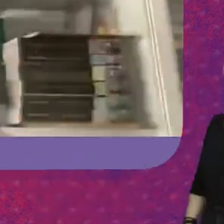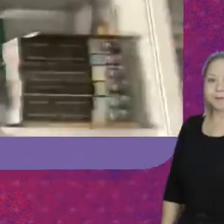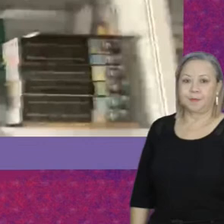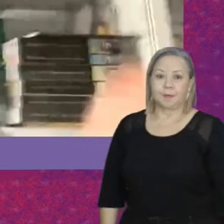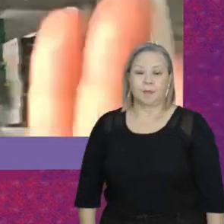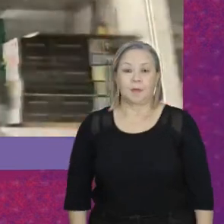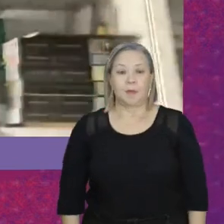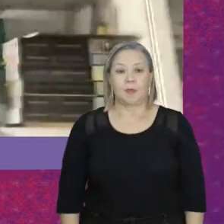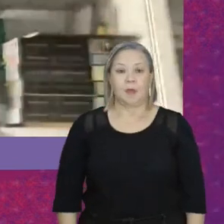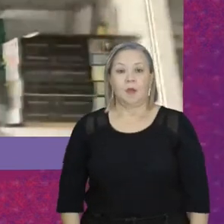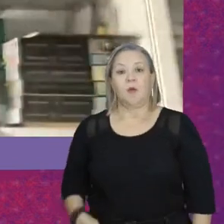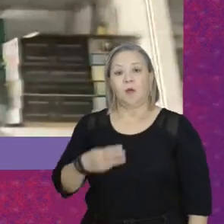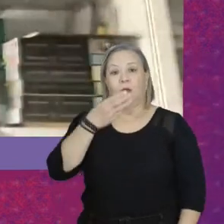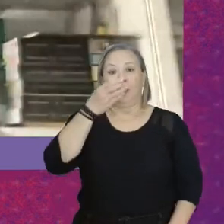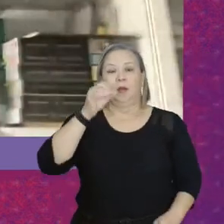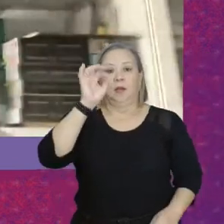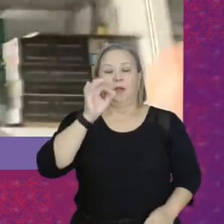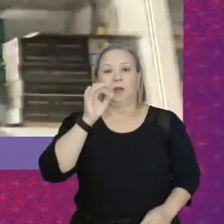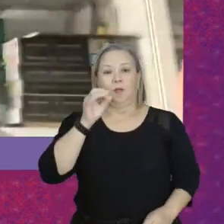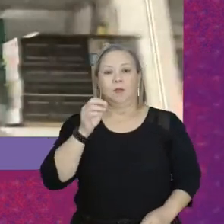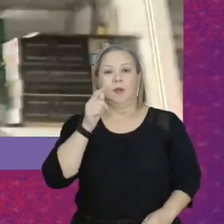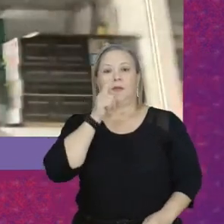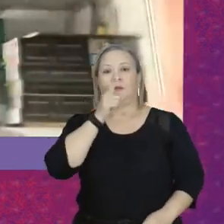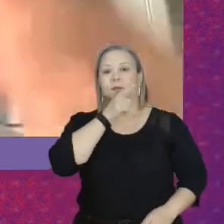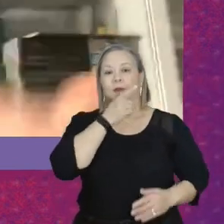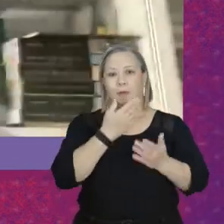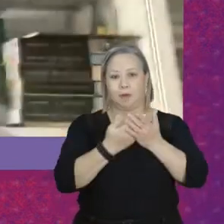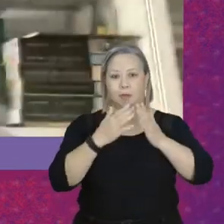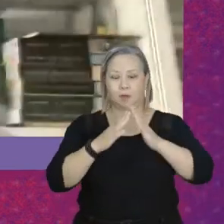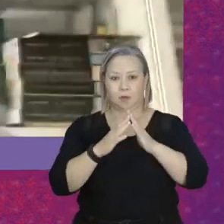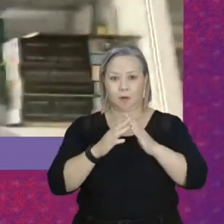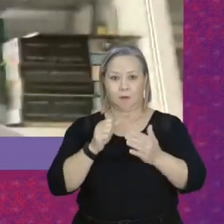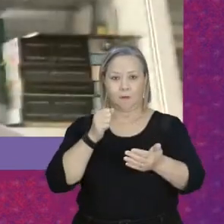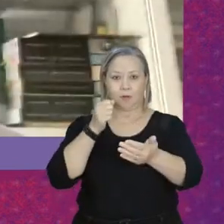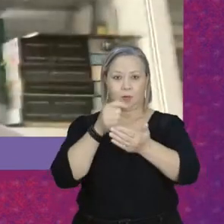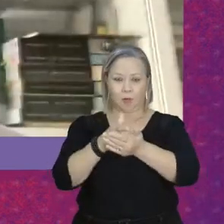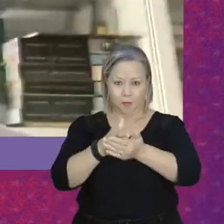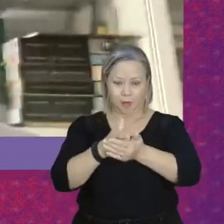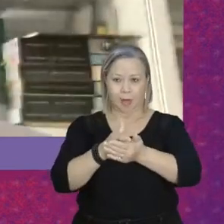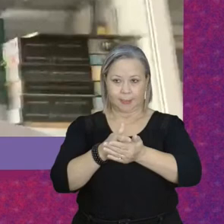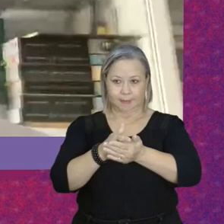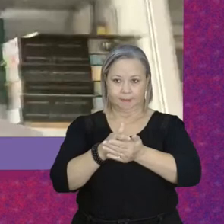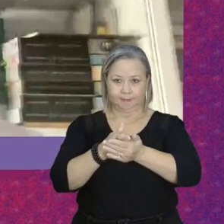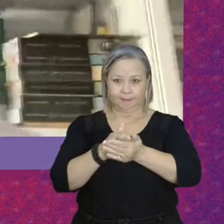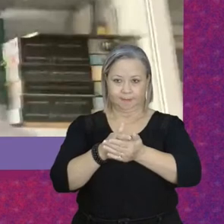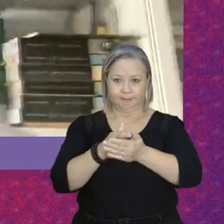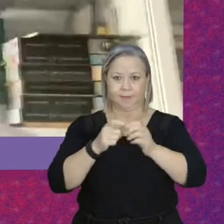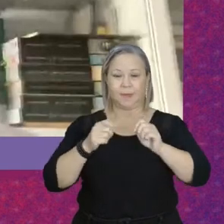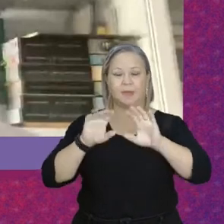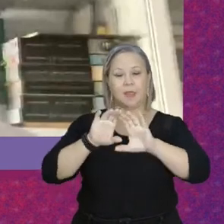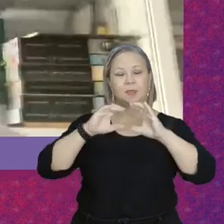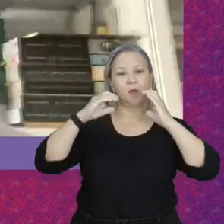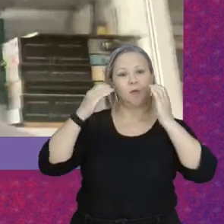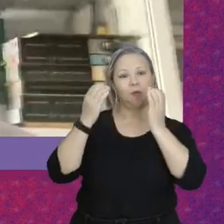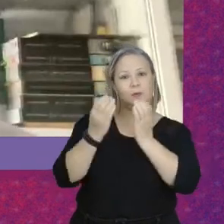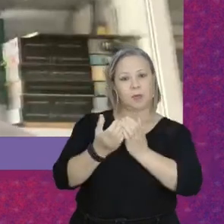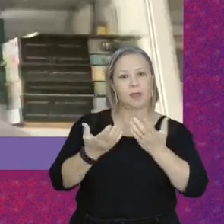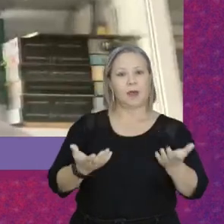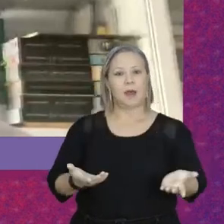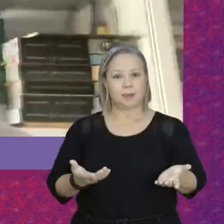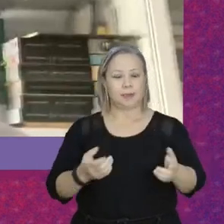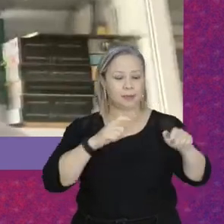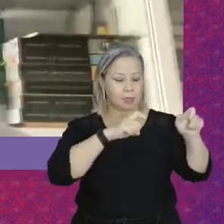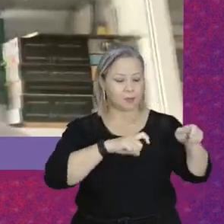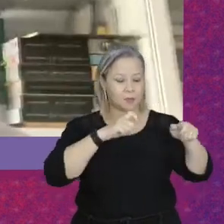da merenda escolar fosse comprada das comunidades, da agricultura